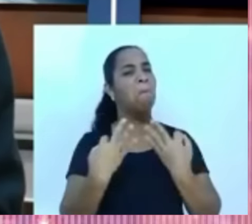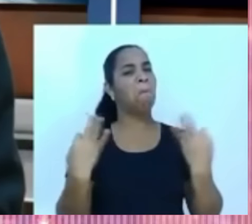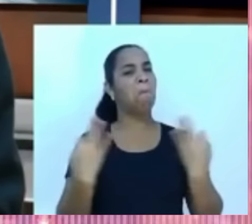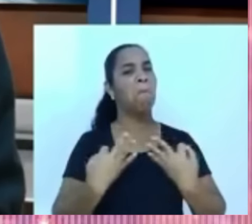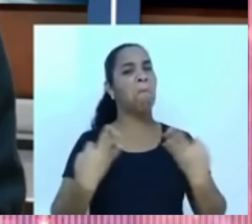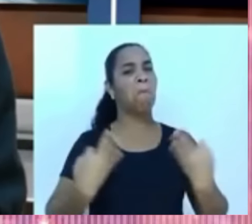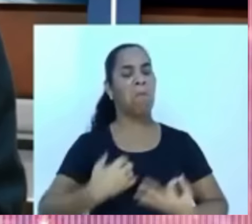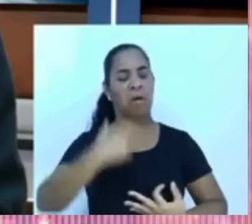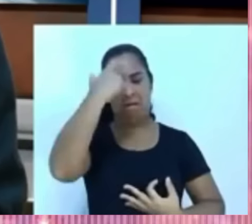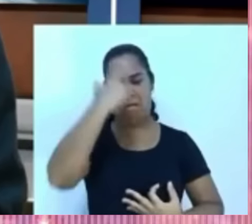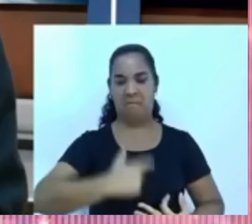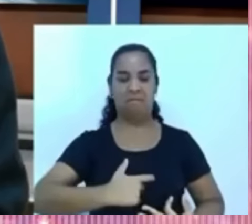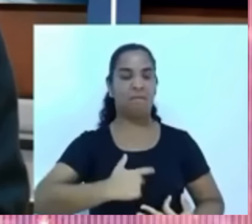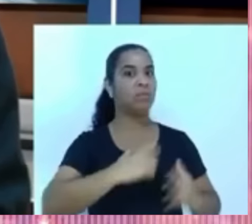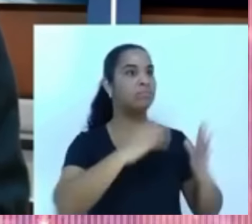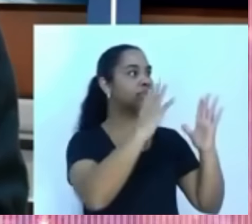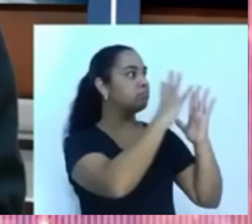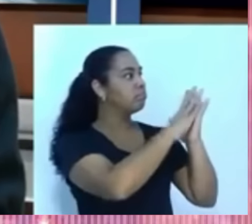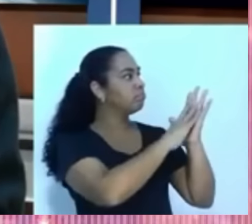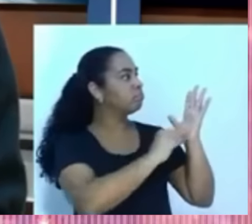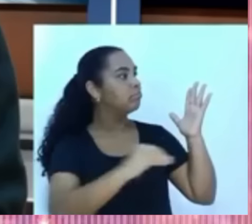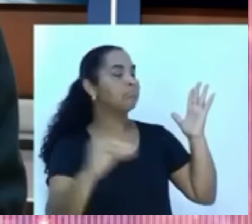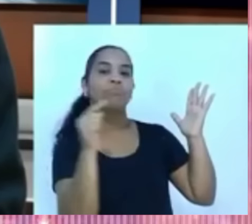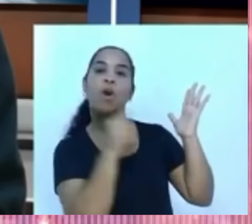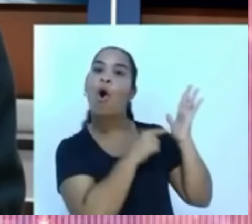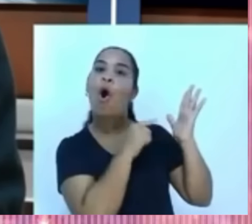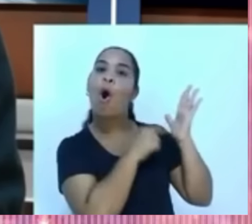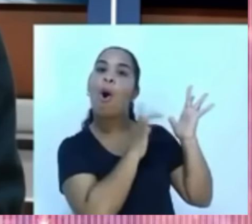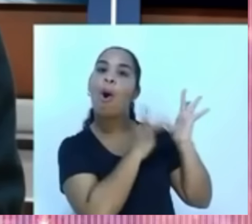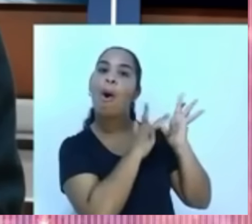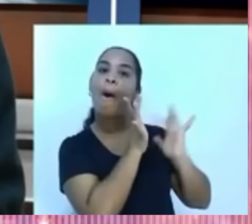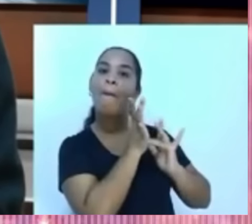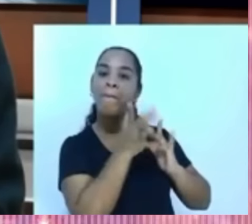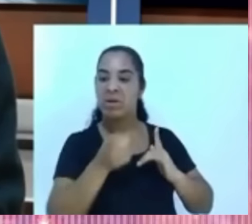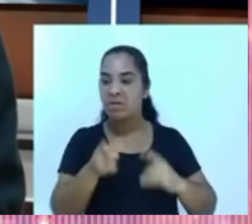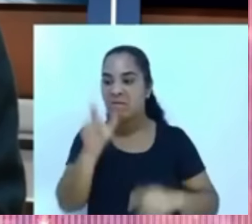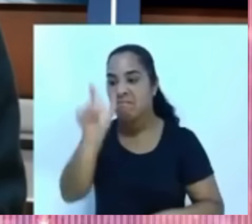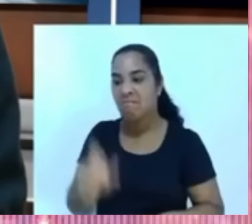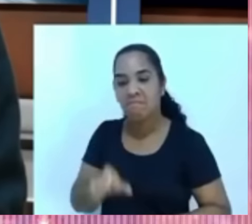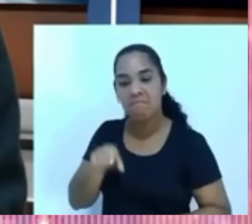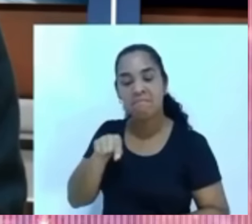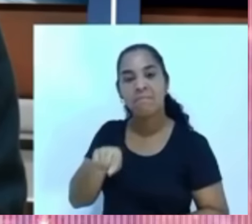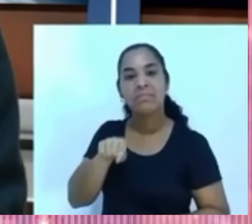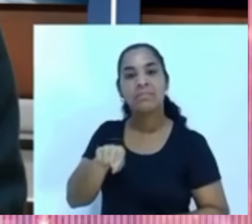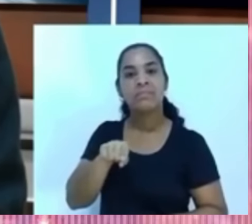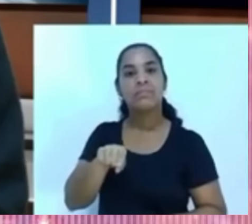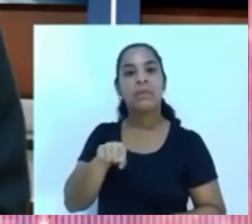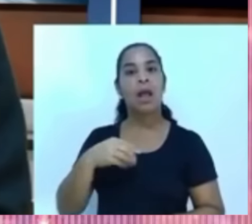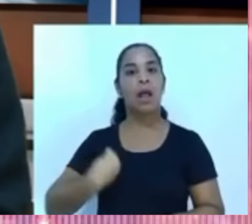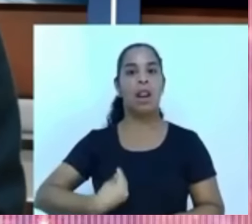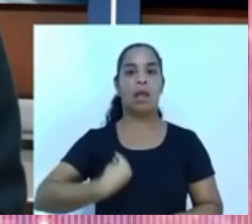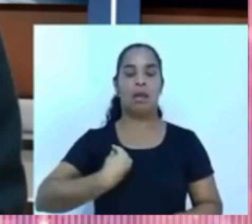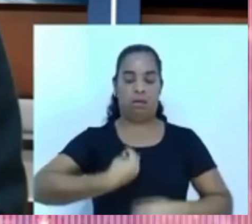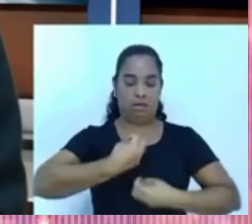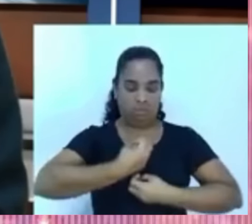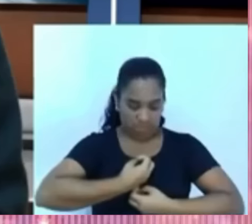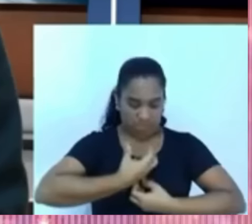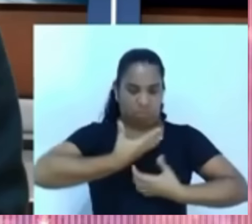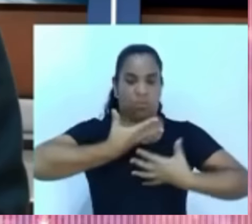imitador de Jesus Cristo a ponto de ser Cristo quem vivia nele e ele